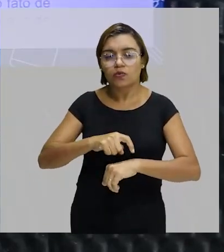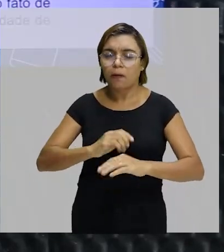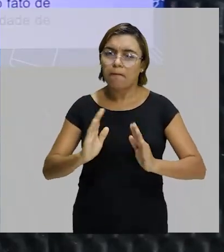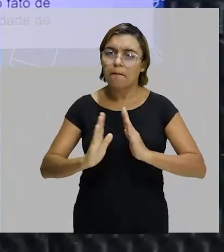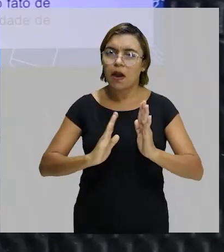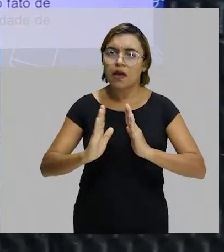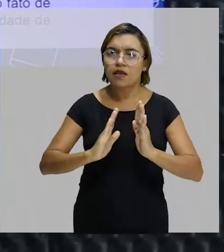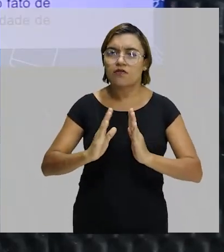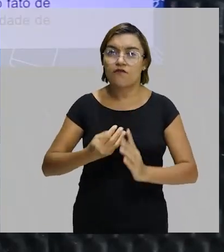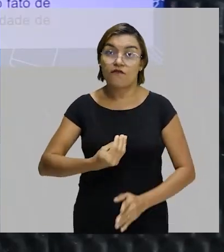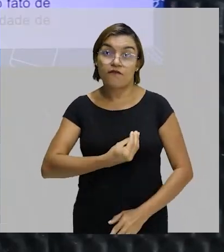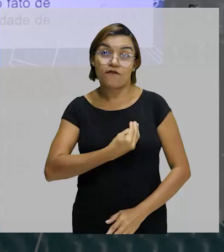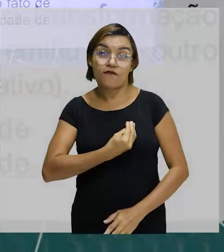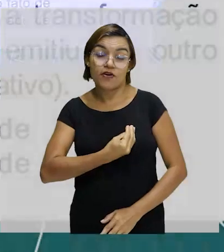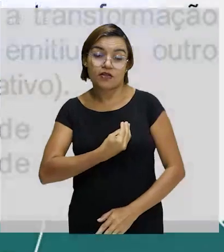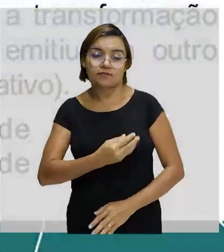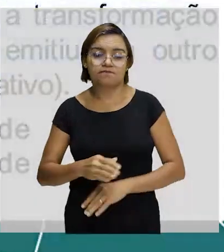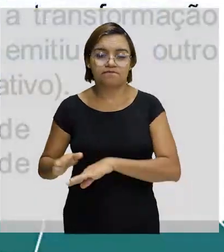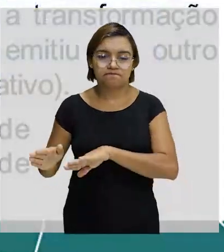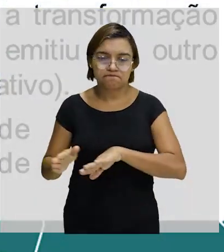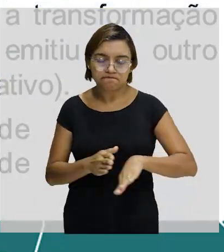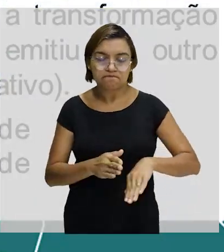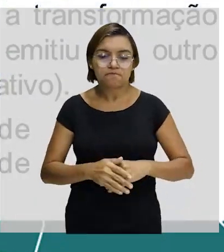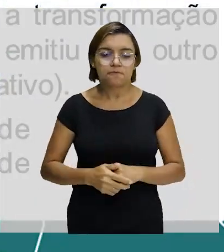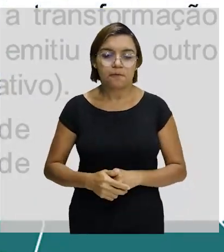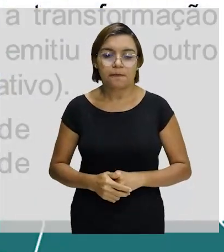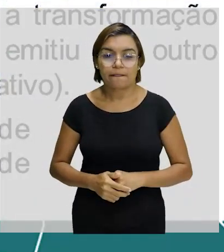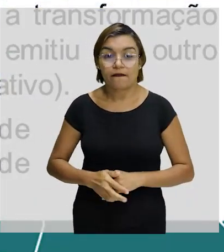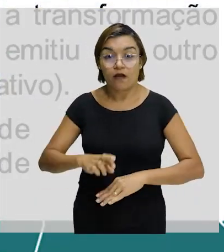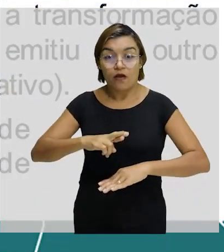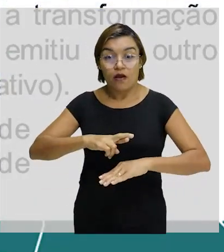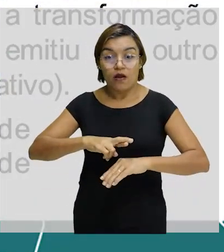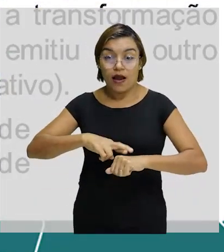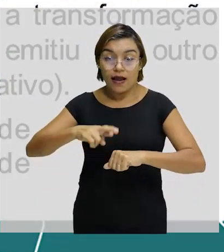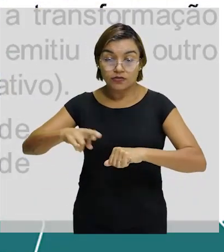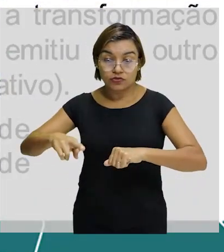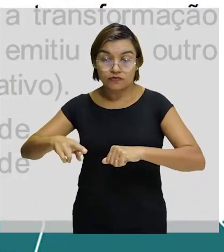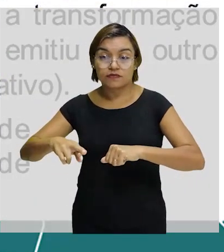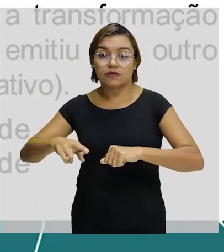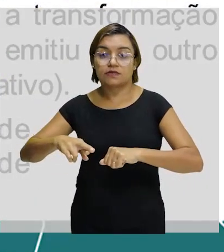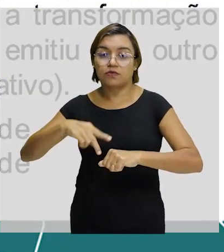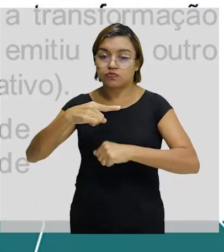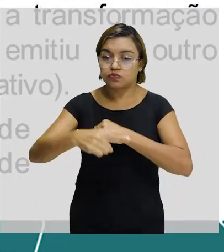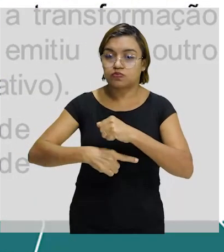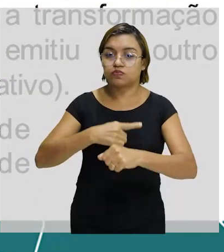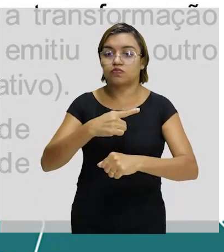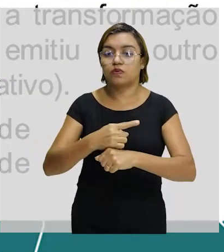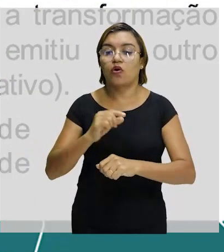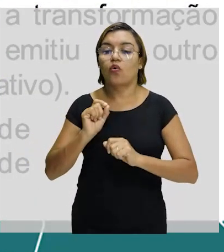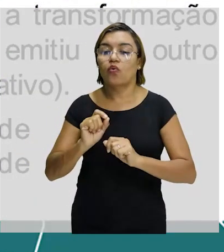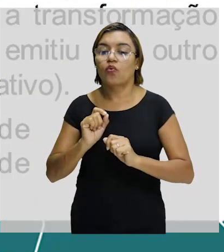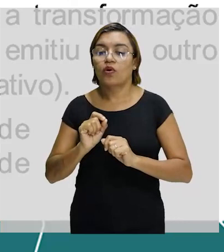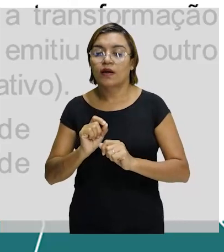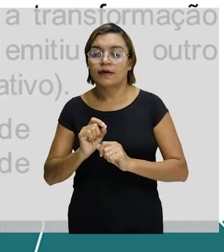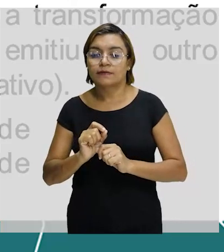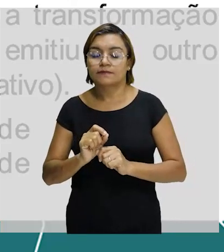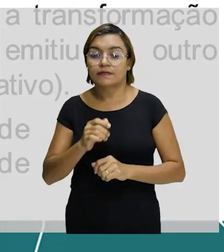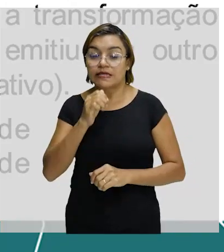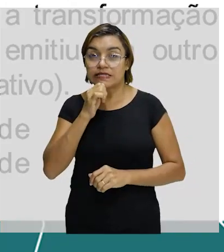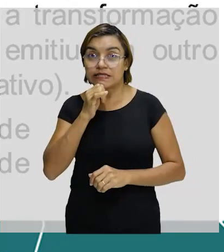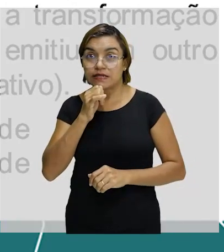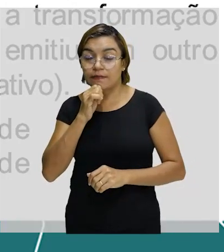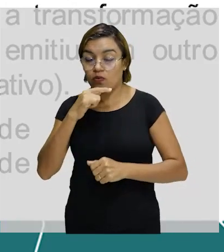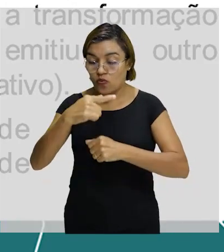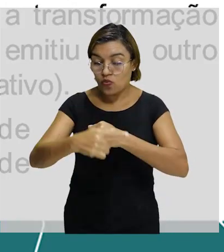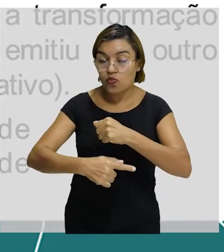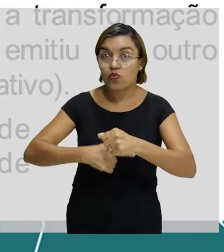turminha? Bom, a radioatividade ela debruça-se sobre a emissão de radiação a partir